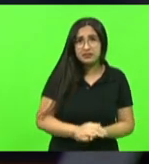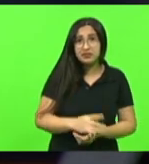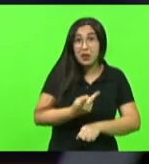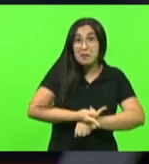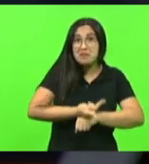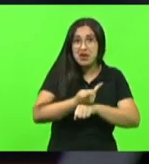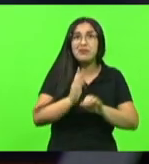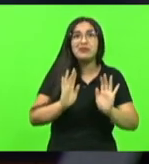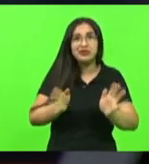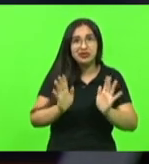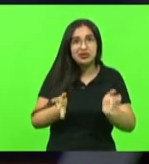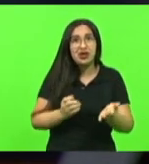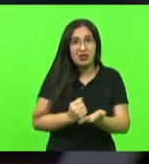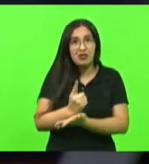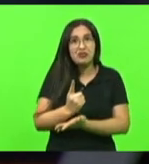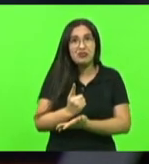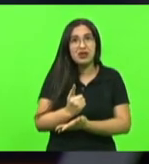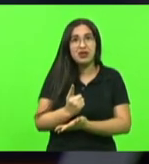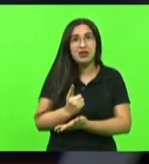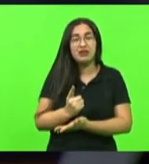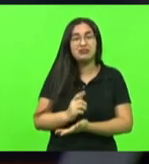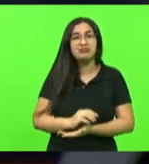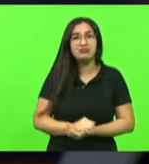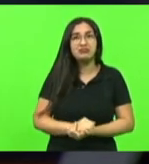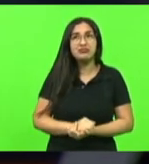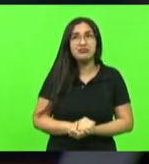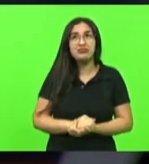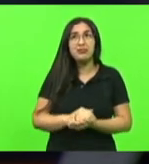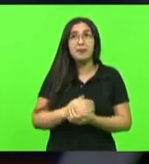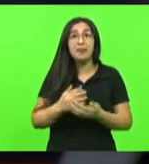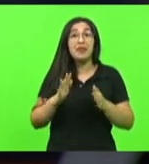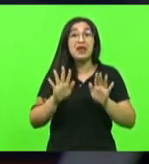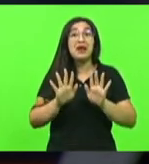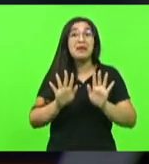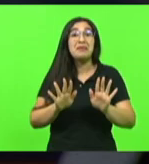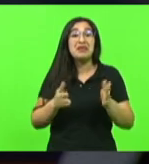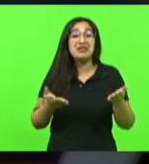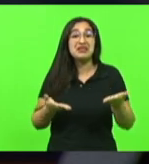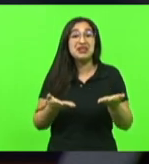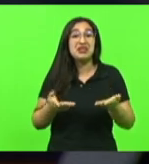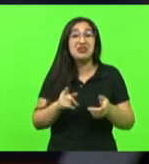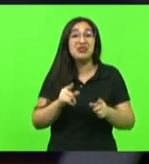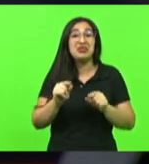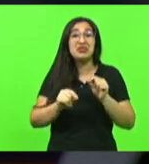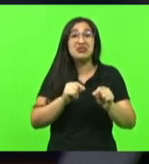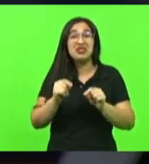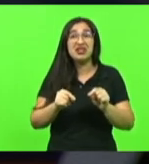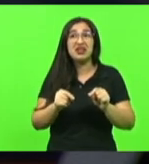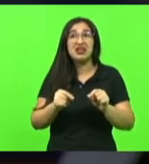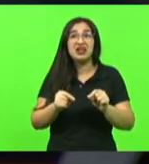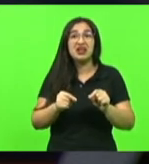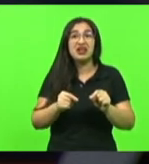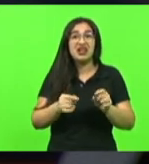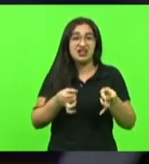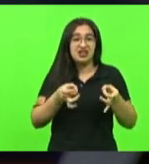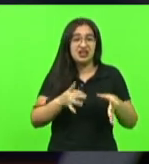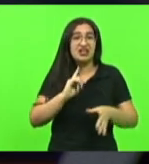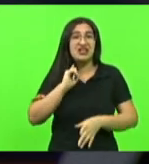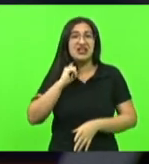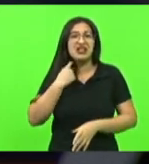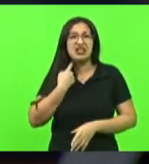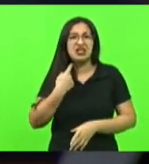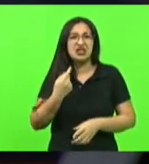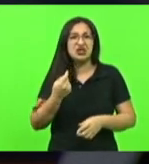eu já comprei lá de São Joaquim, agora ele foi jogado para o passageiro, sai daqui, você não deve